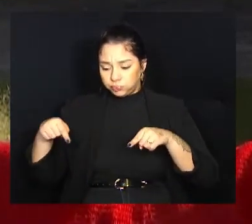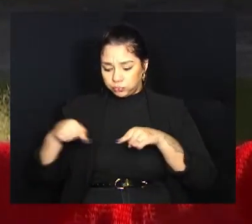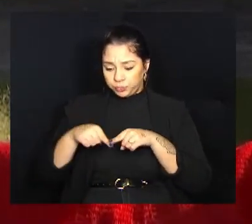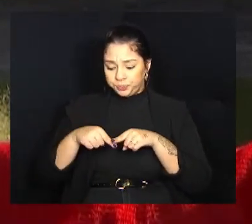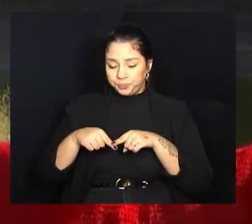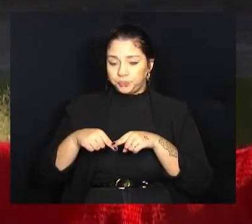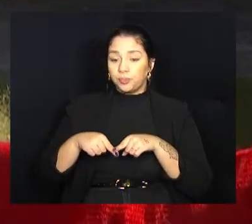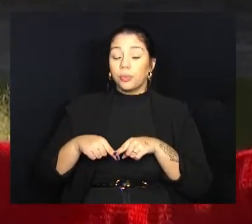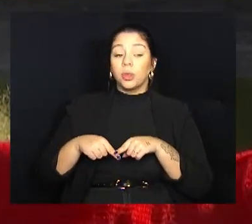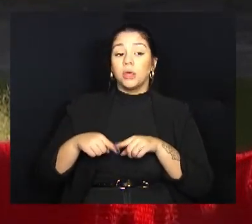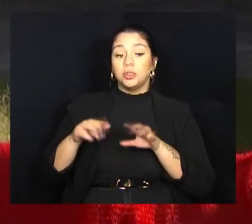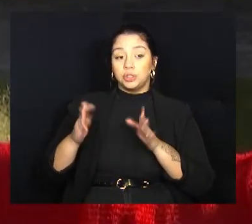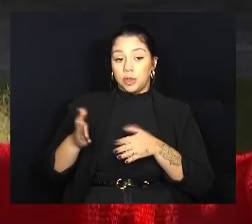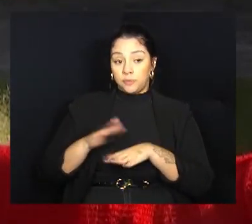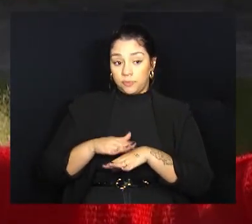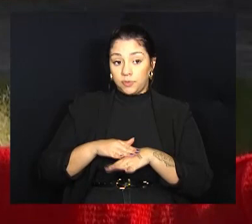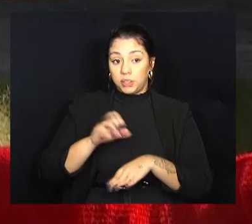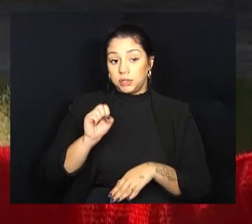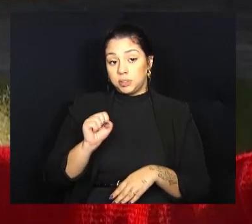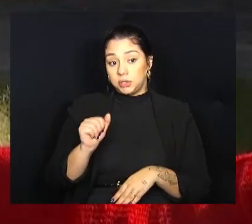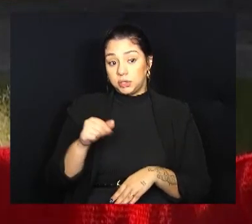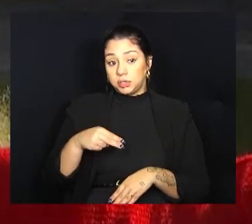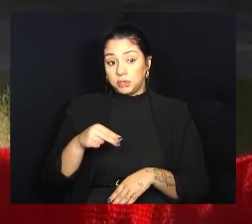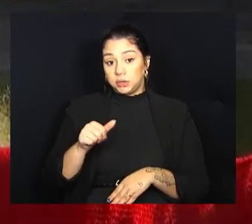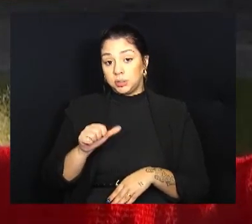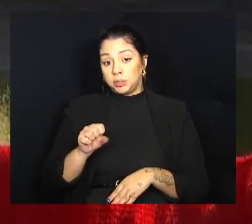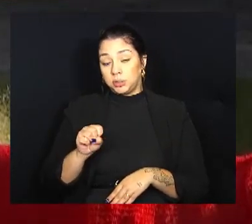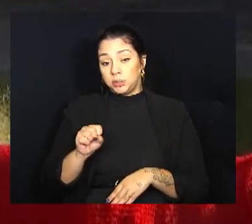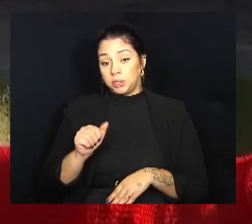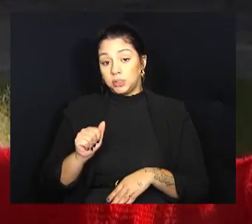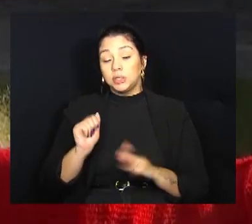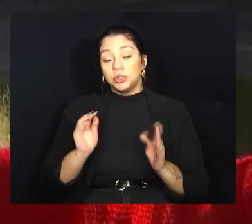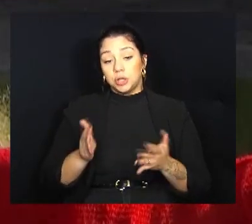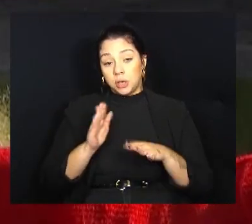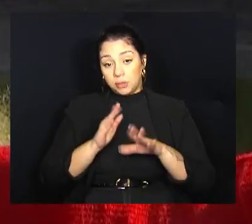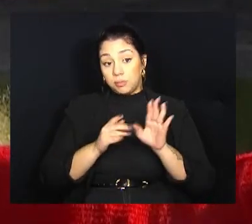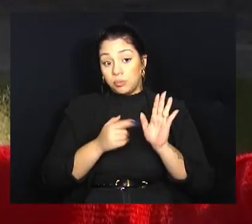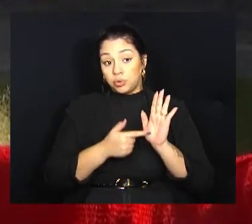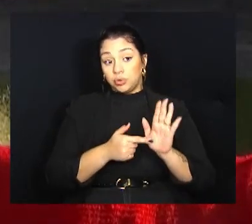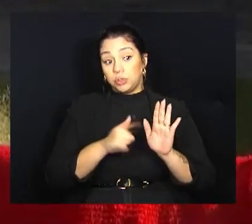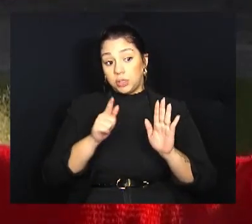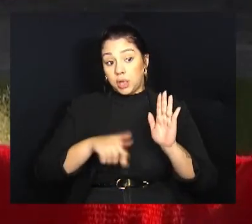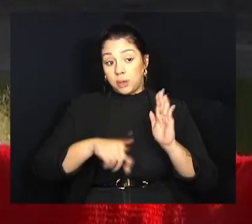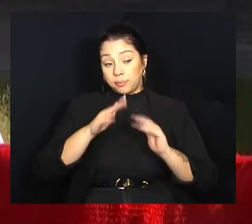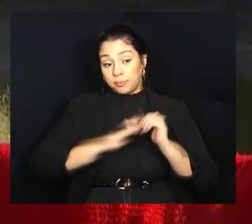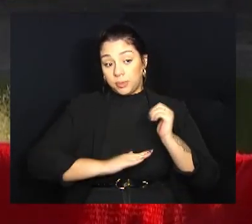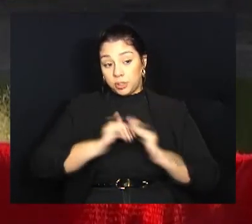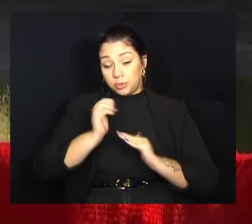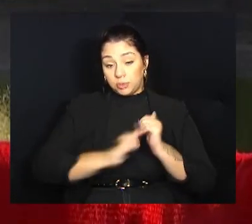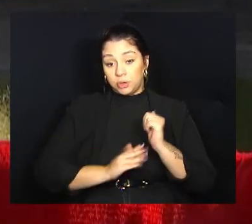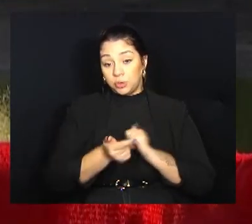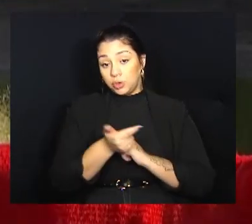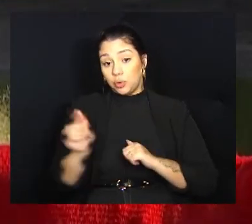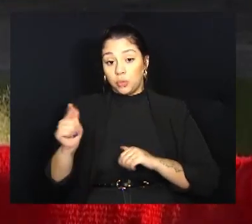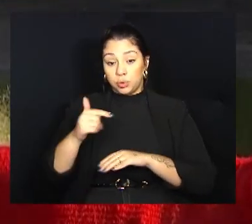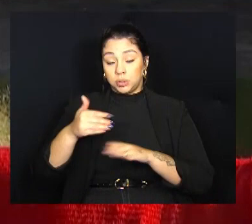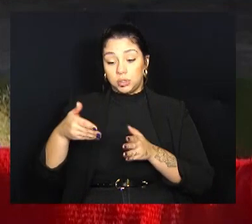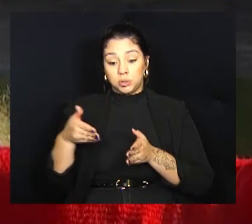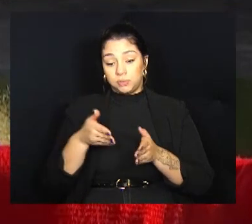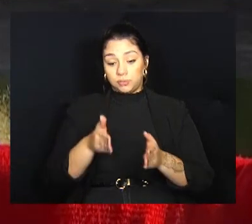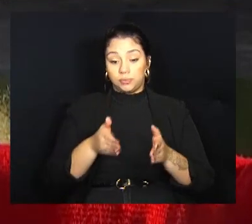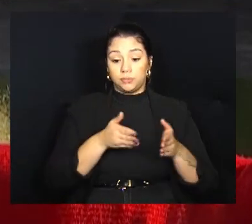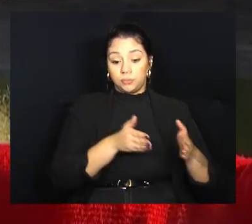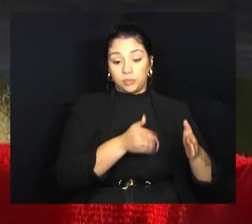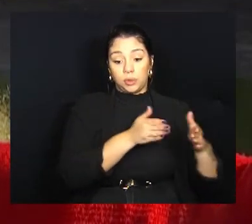eles nos apresentaram, a Sanasa nos apresentou um cronograma para a execução das obras nas demais vielas. Já foi feito o projeto de todas